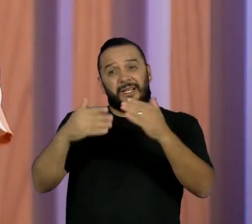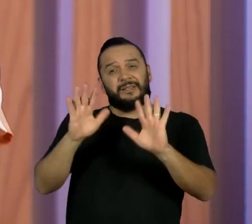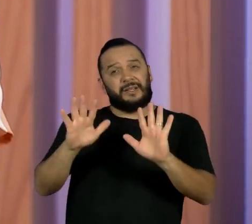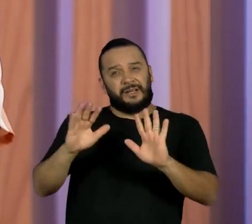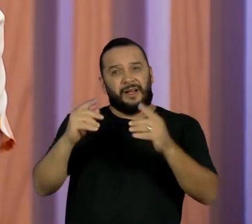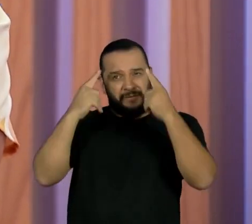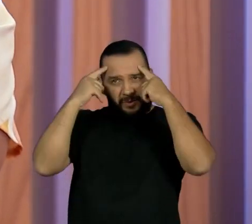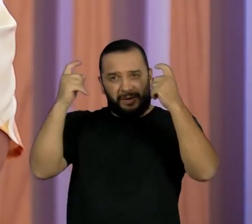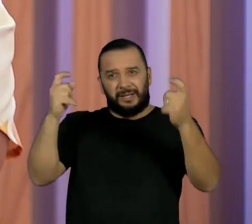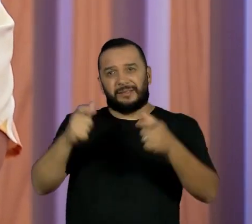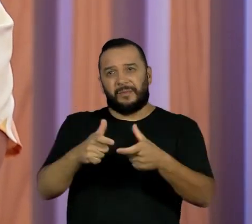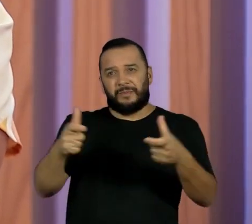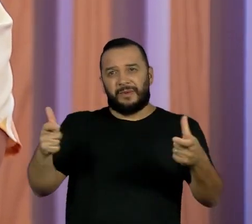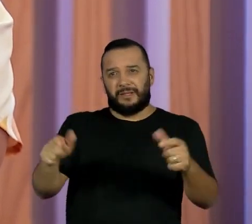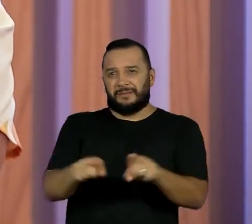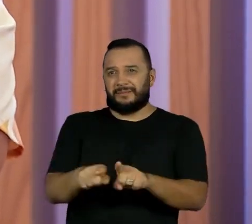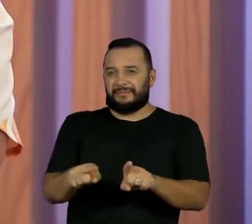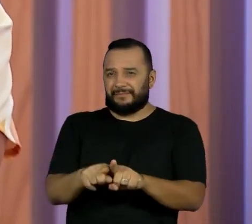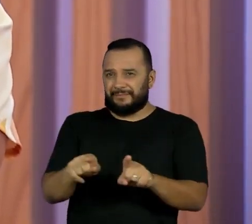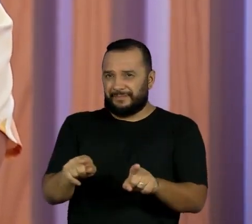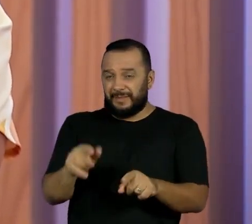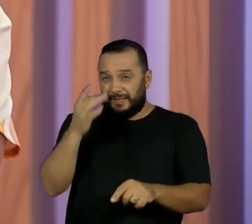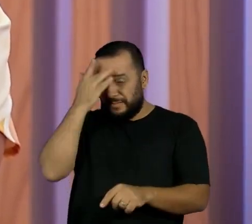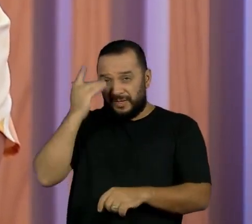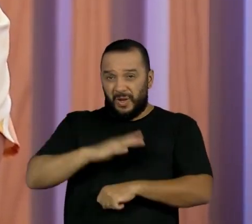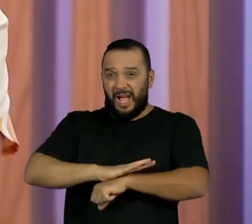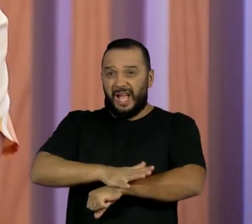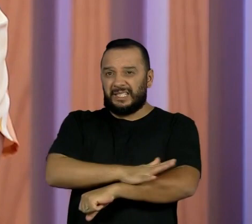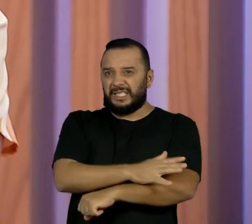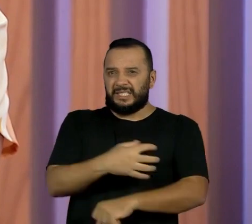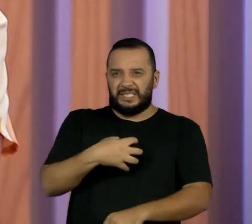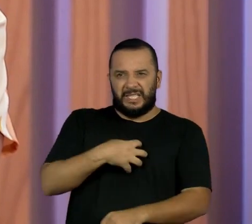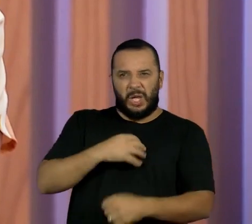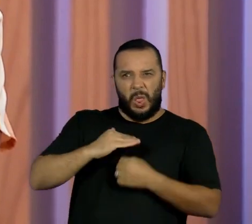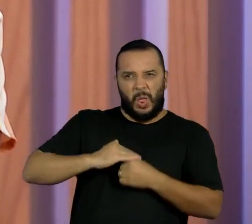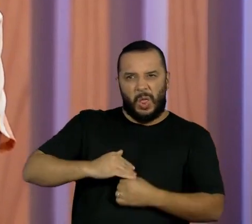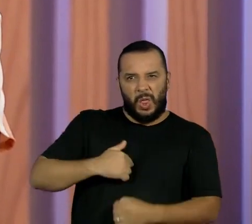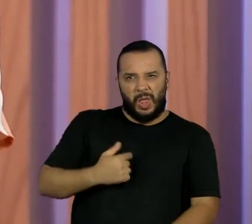também. As pessoas racistas